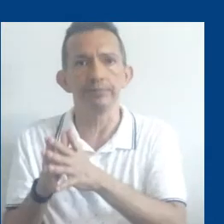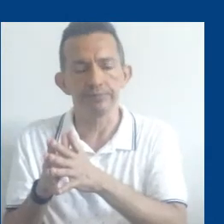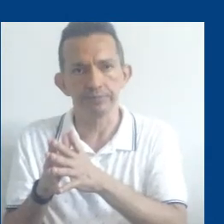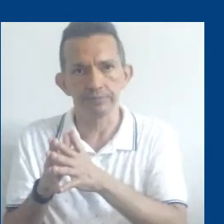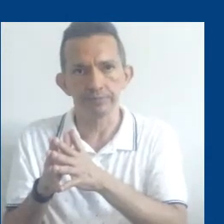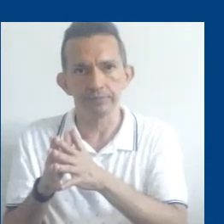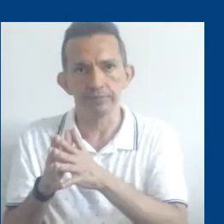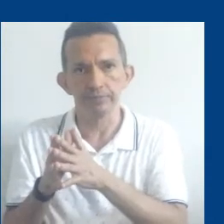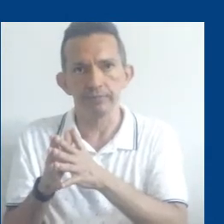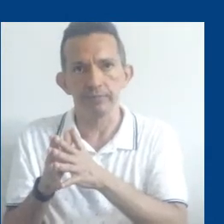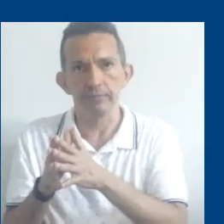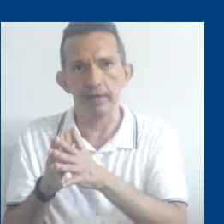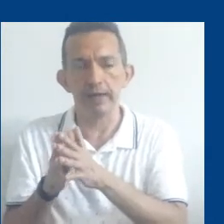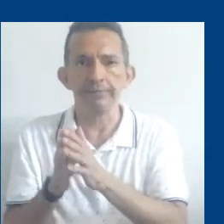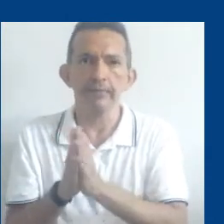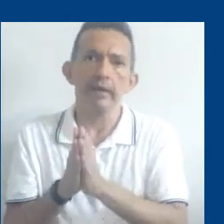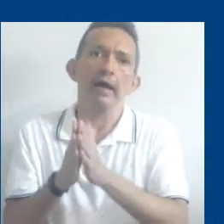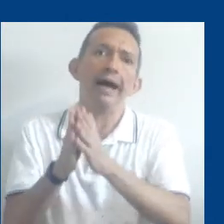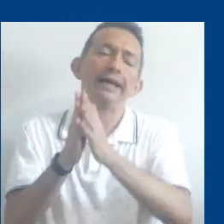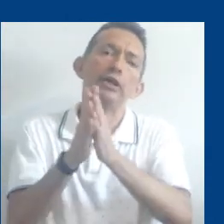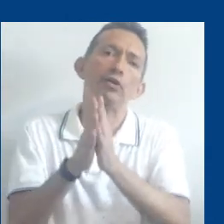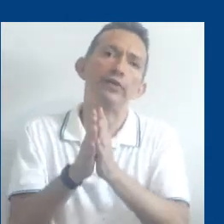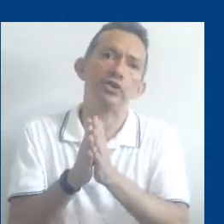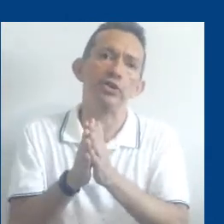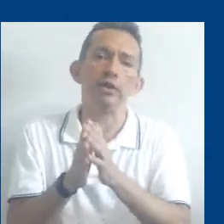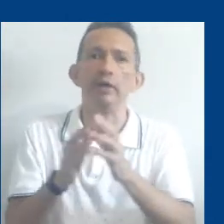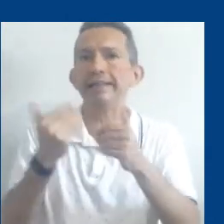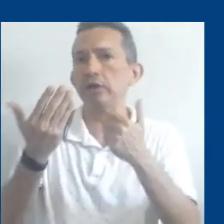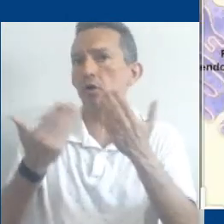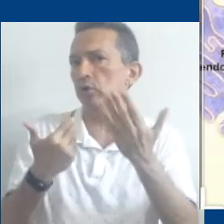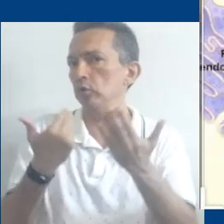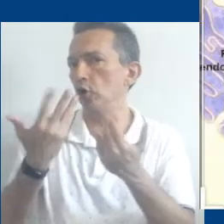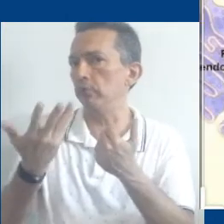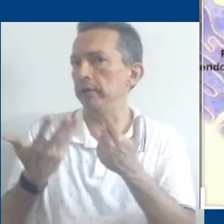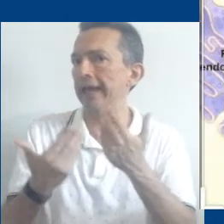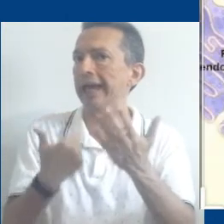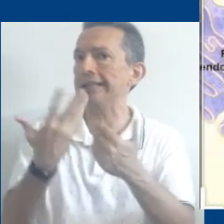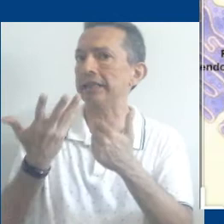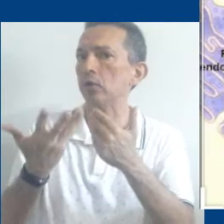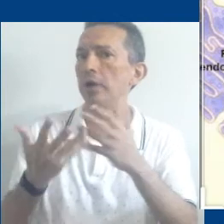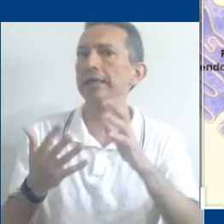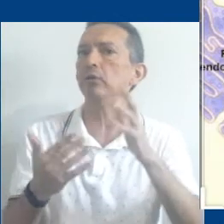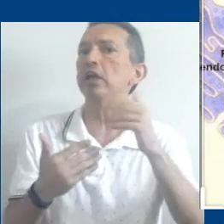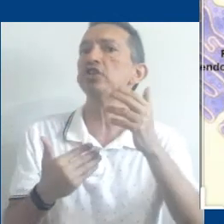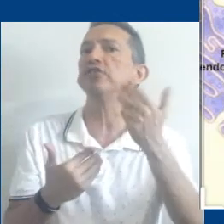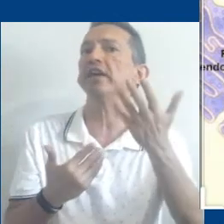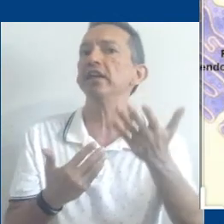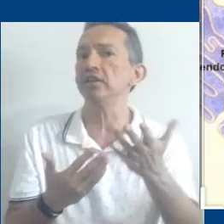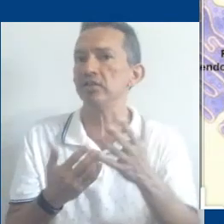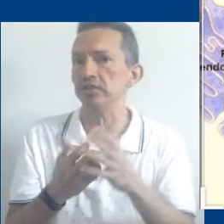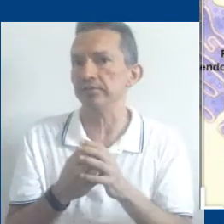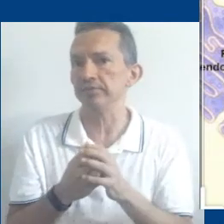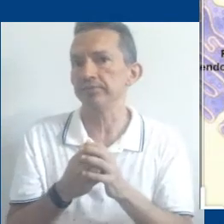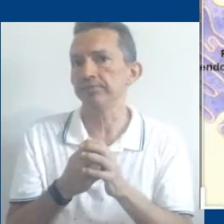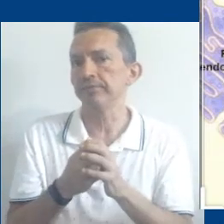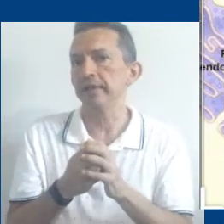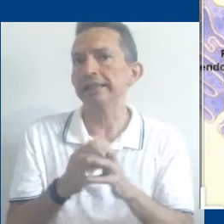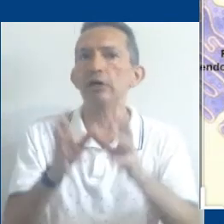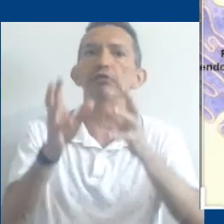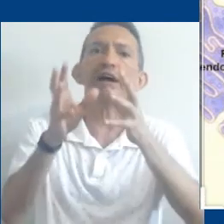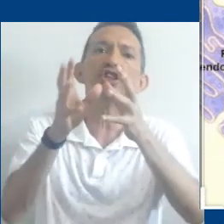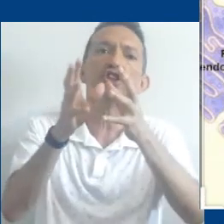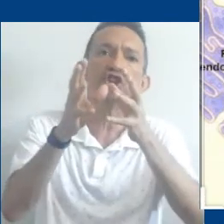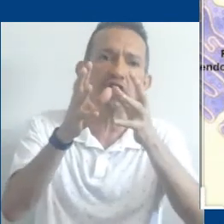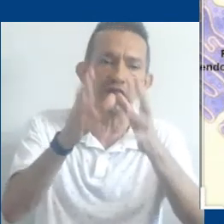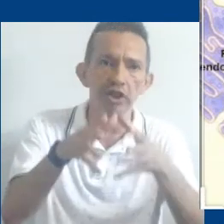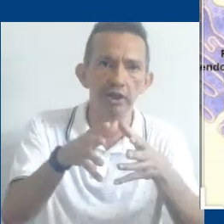autofagia. Tá? A heterofagia, hétero, olha o nome, hétero é aquilo que é diferente.